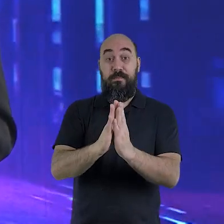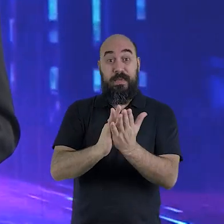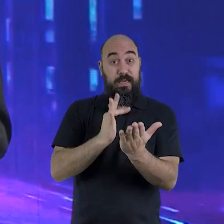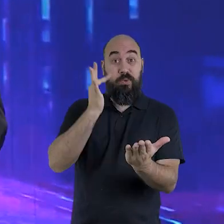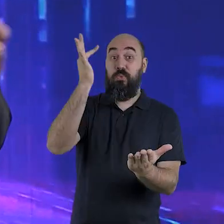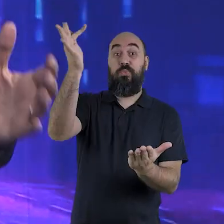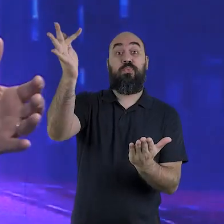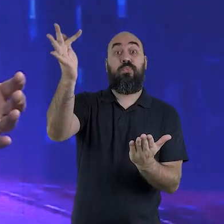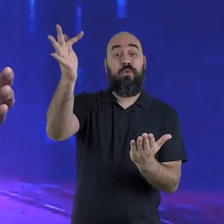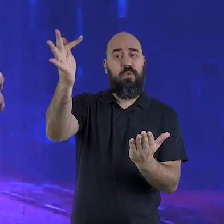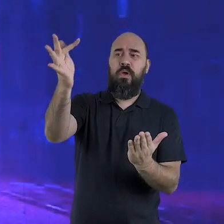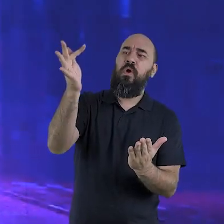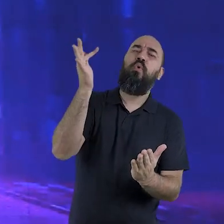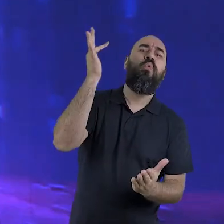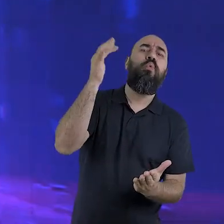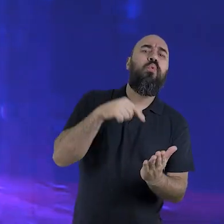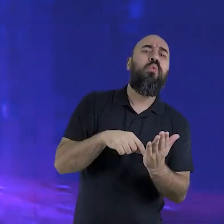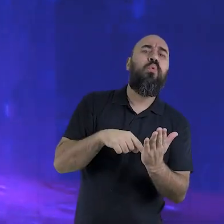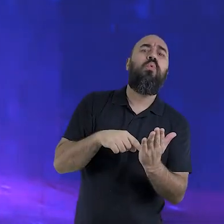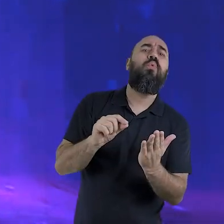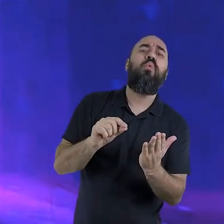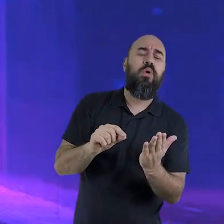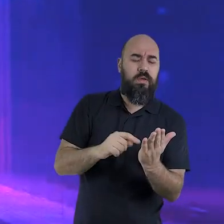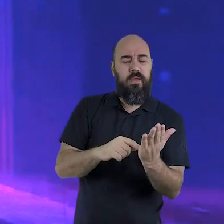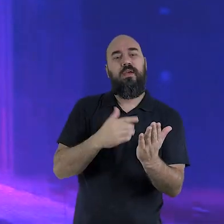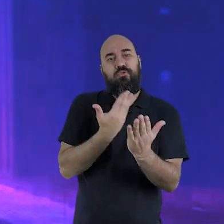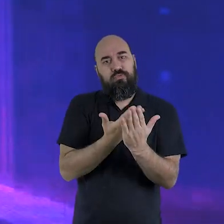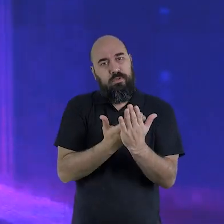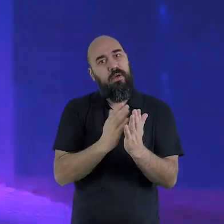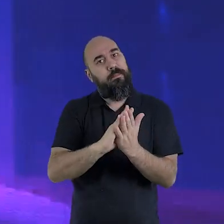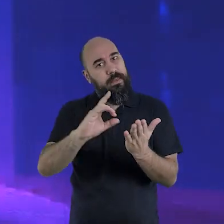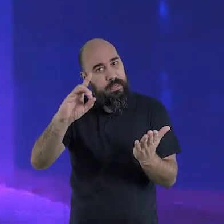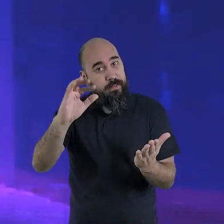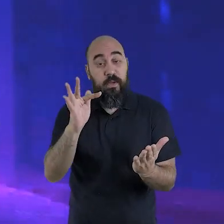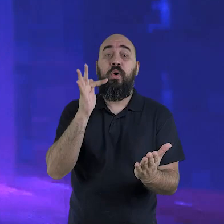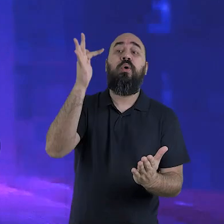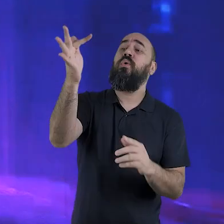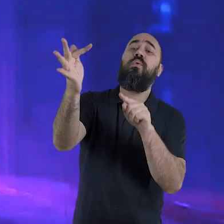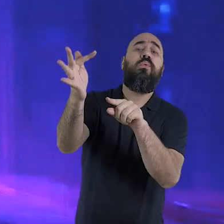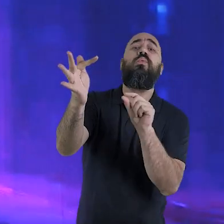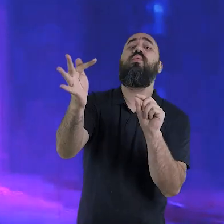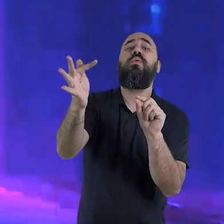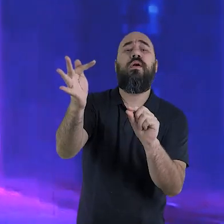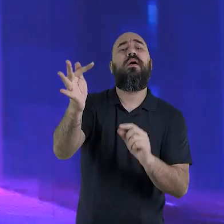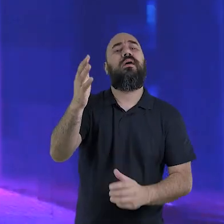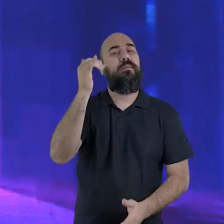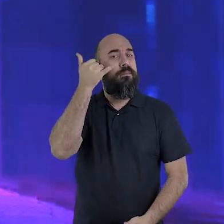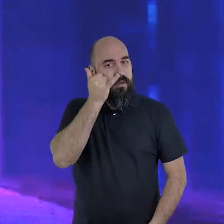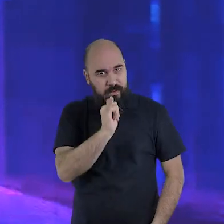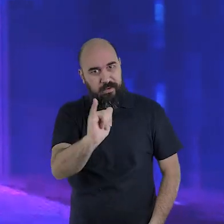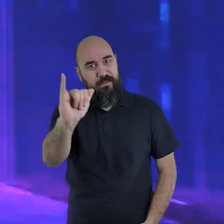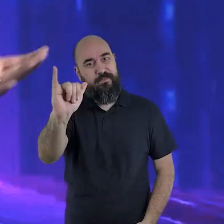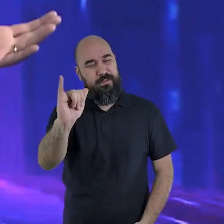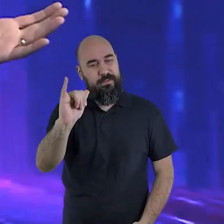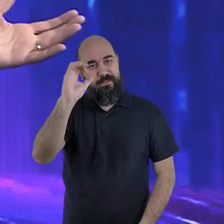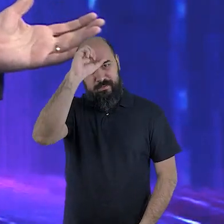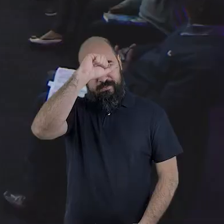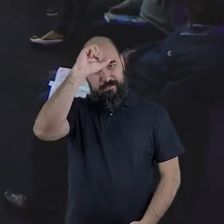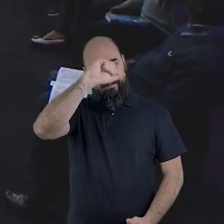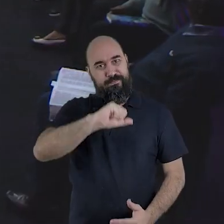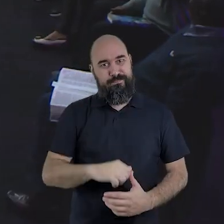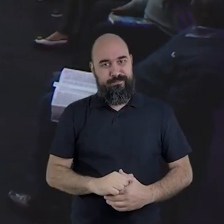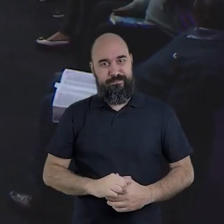Arena do Futuro. Arena porque discutimos a Bíblia e do futuro porque estudamos as profecias. E aqui, a cada semana,